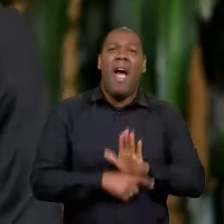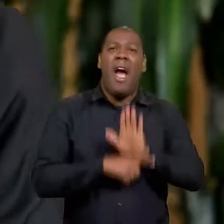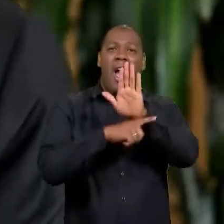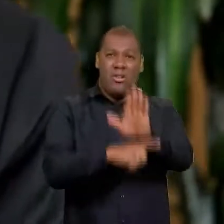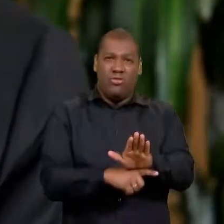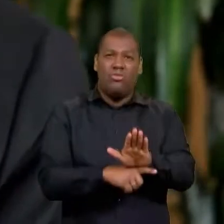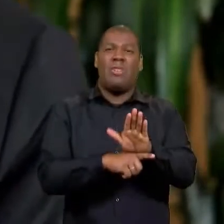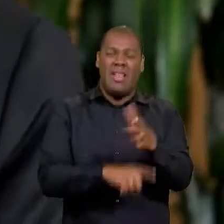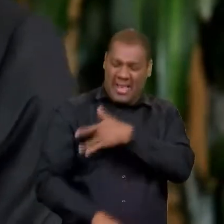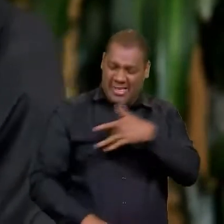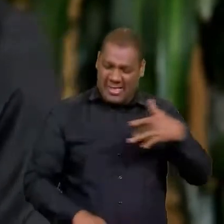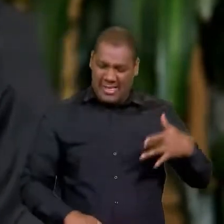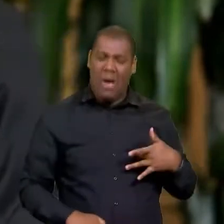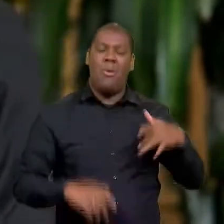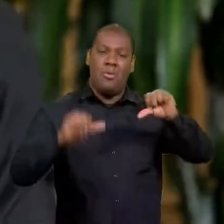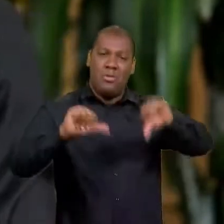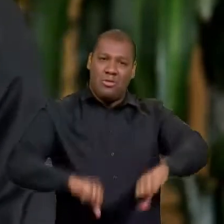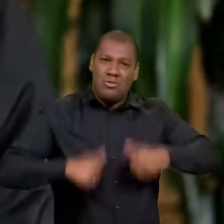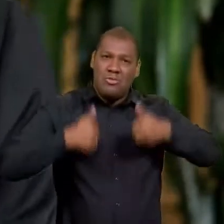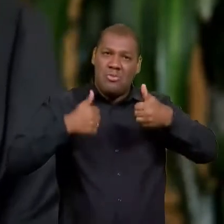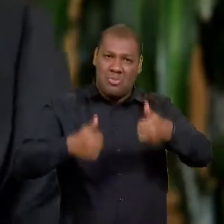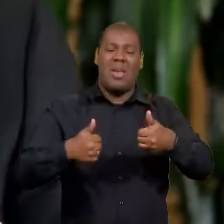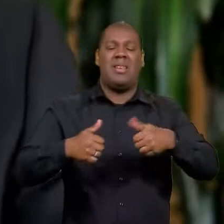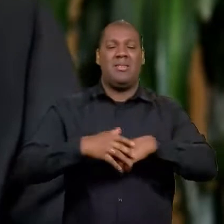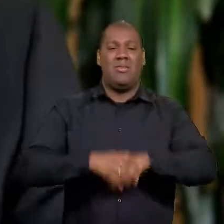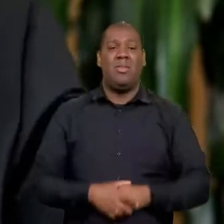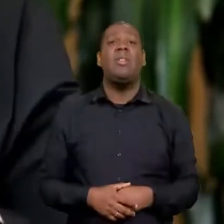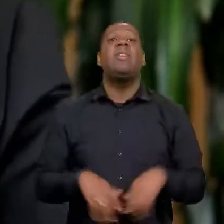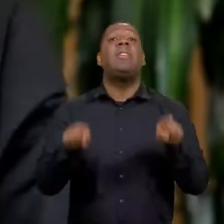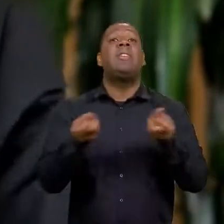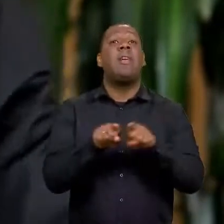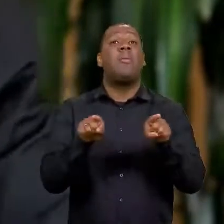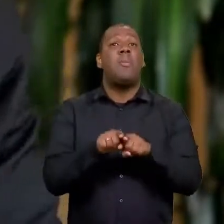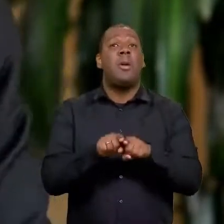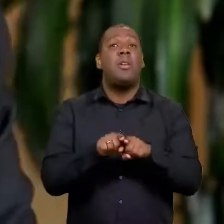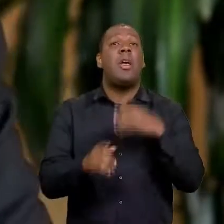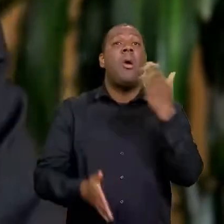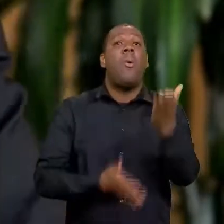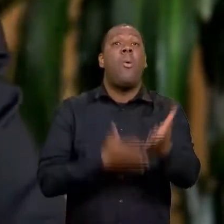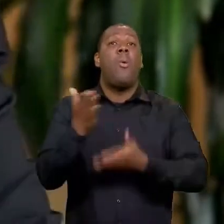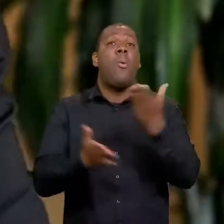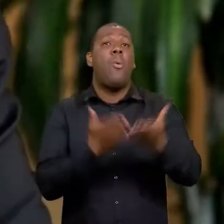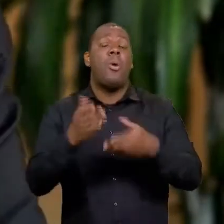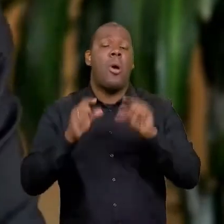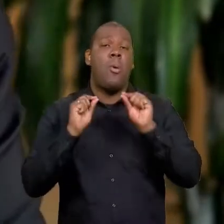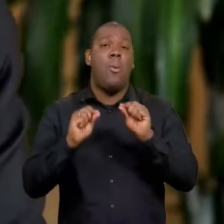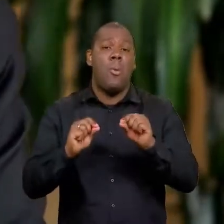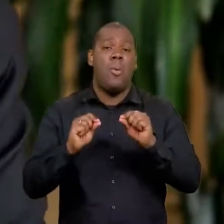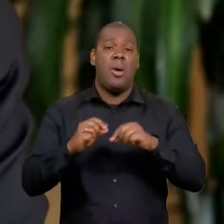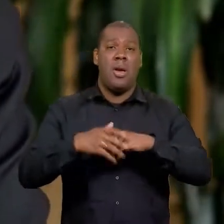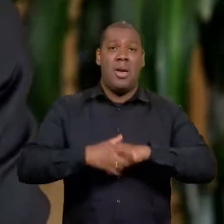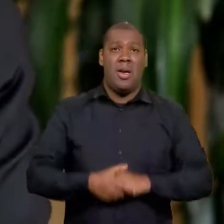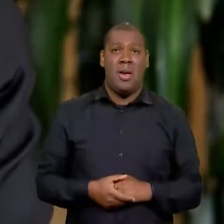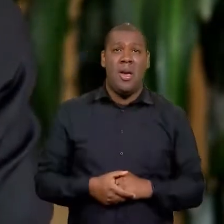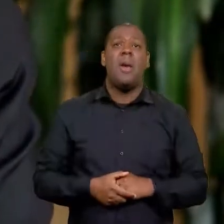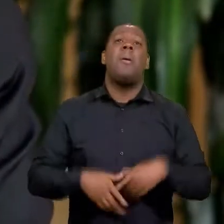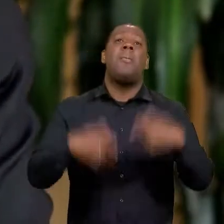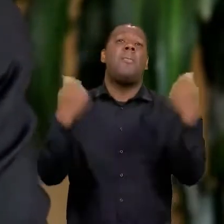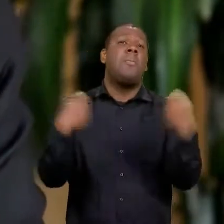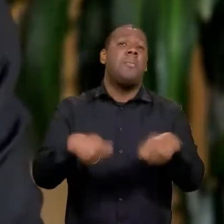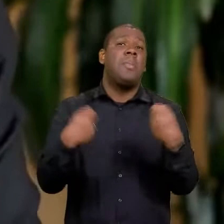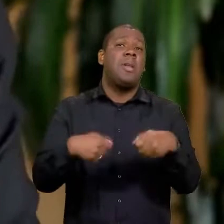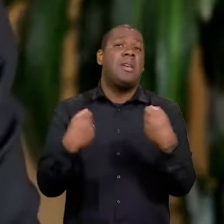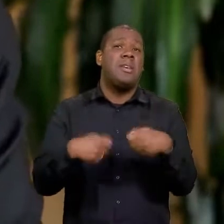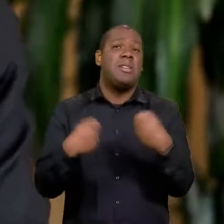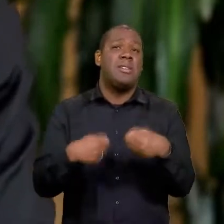uma outra coisa, que é cuidar dos especialistas. Nós precisamos fazer um convênio com todos os especialistas para que uma pessoa, quando